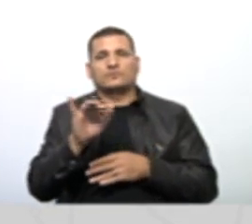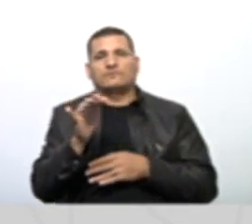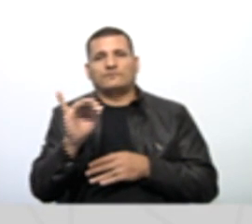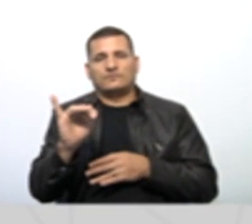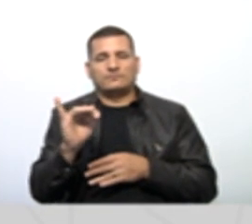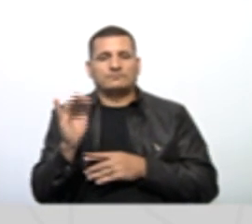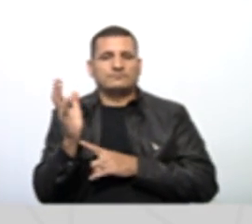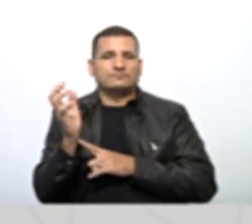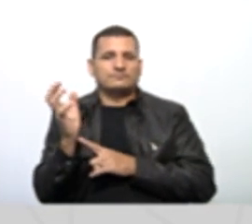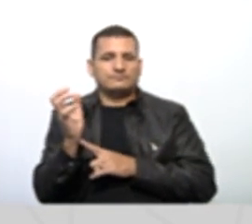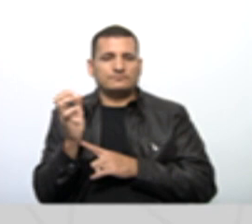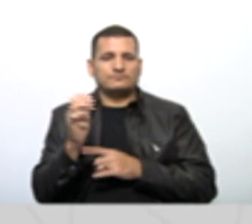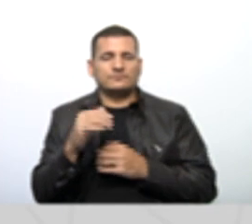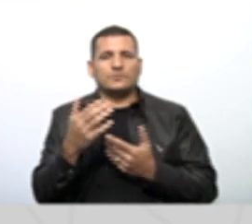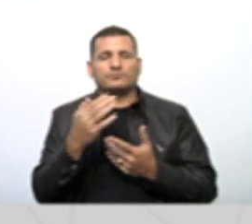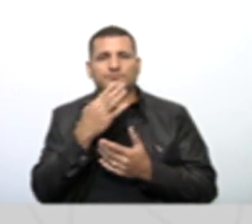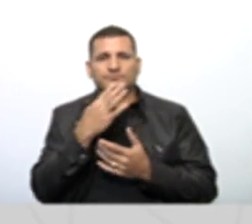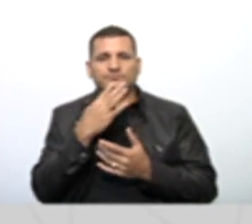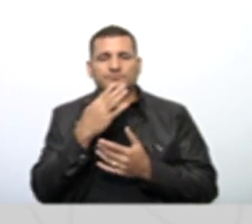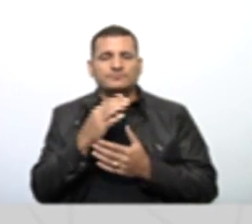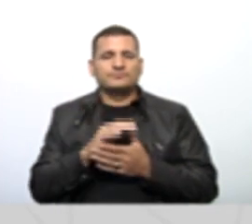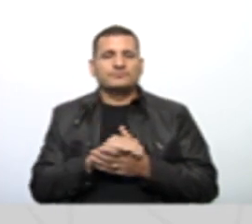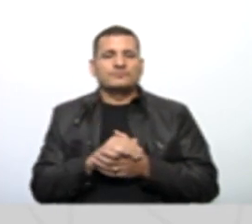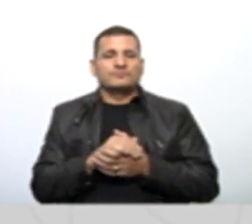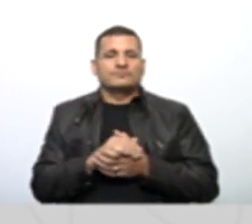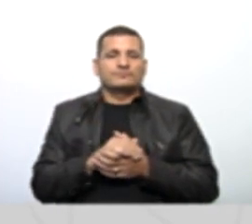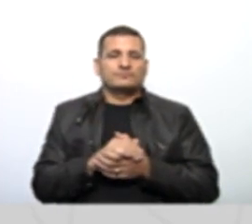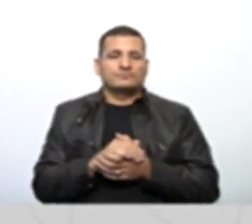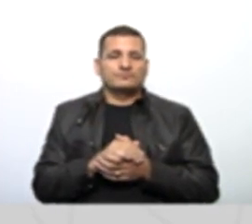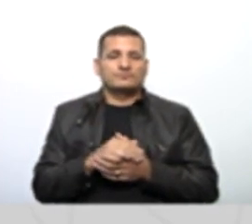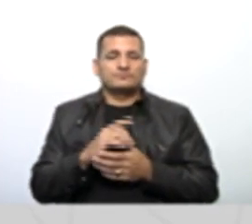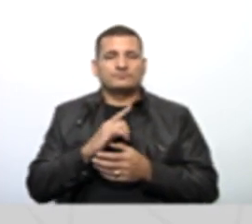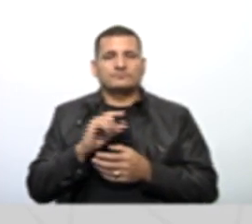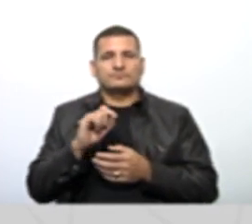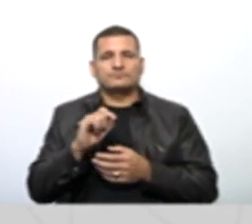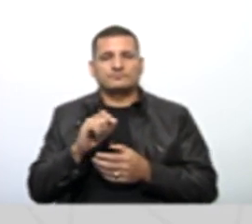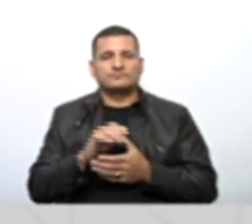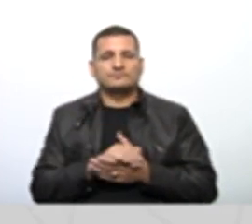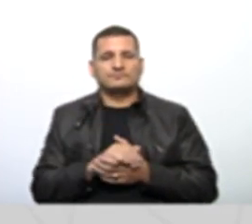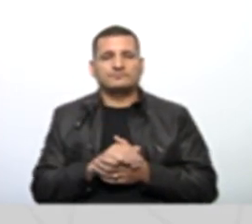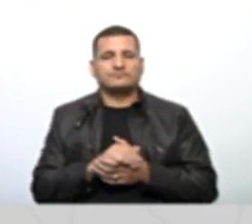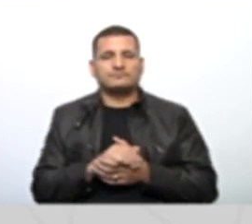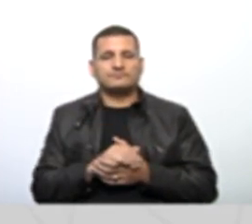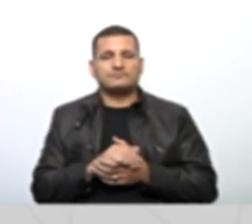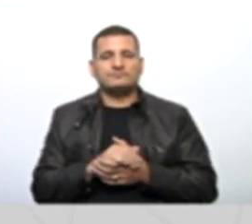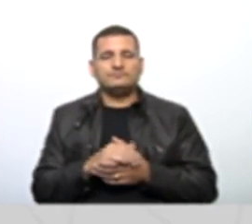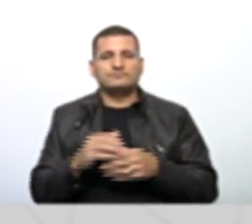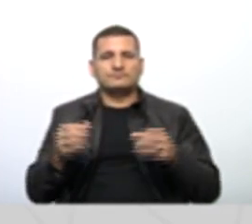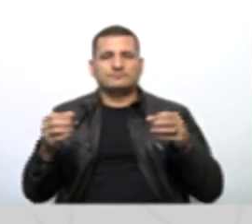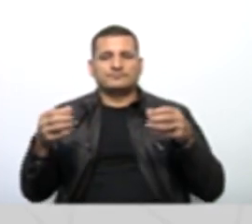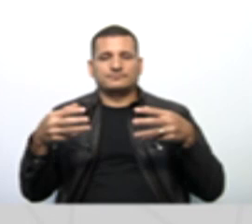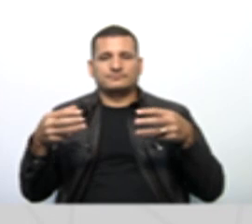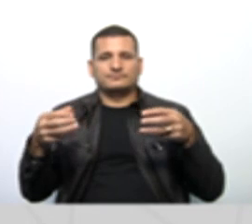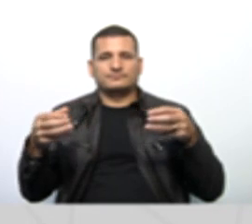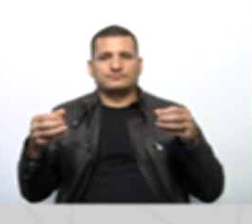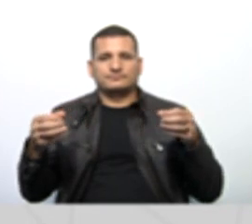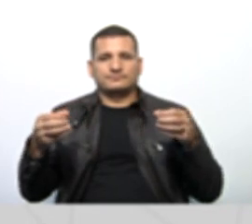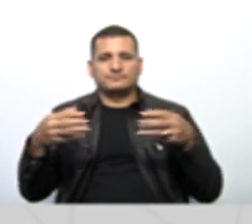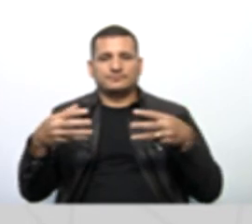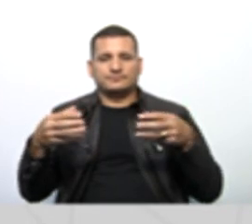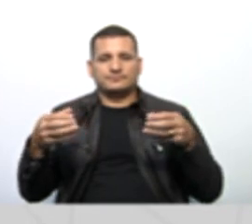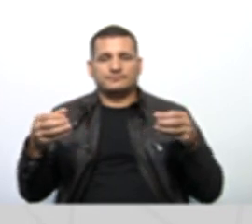vamos conhecer aqui quais tenho o nosso infravermelho é isso é transmissão de dados por um adaptador